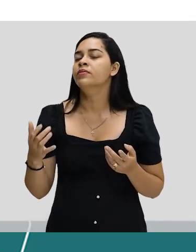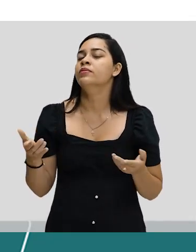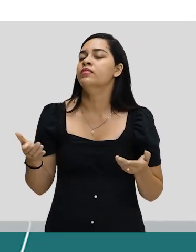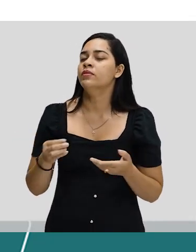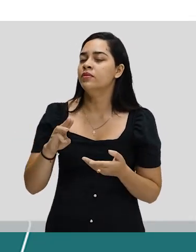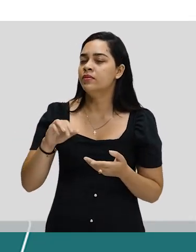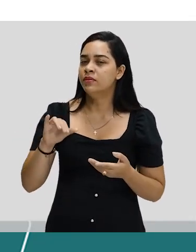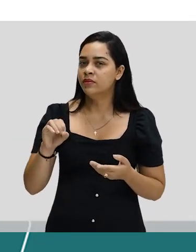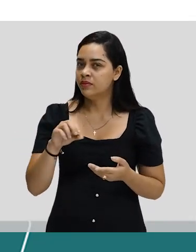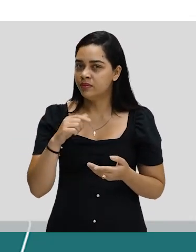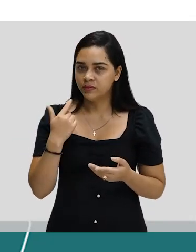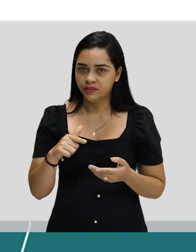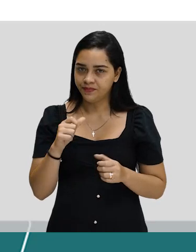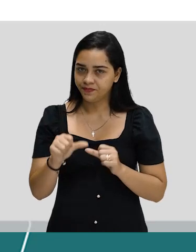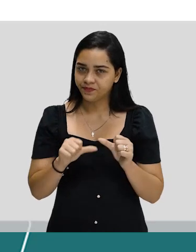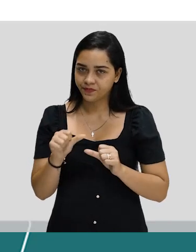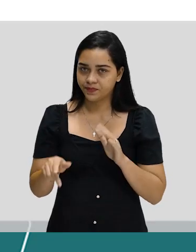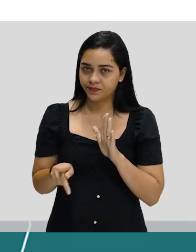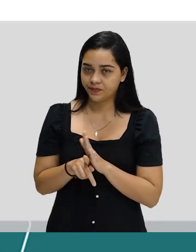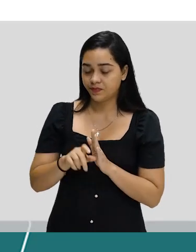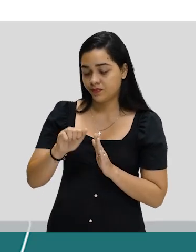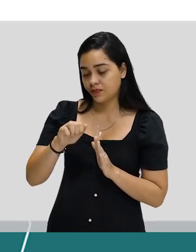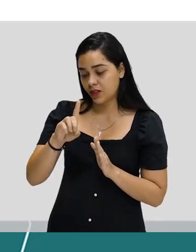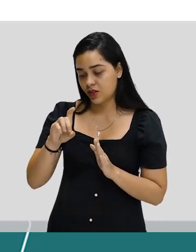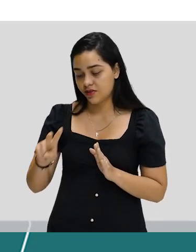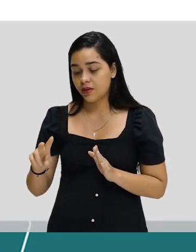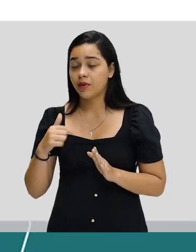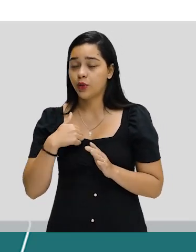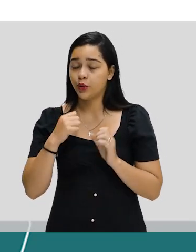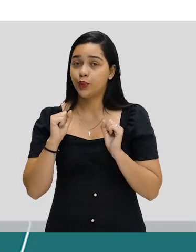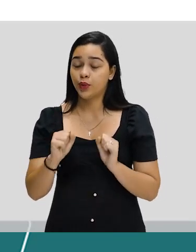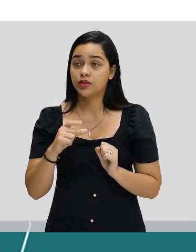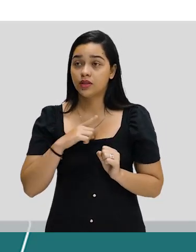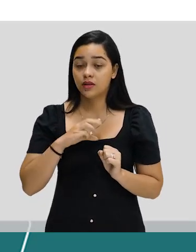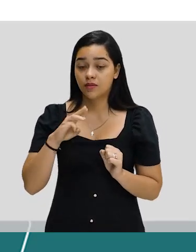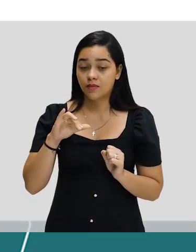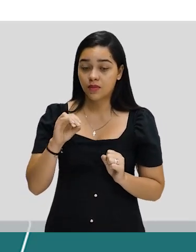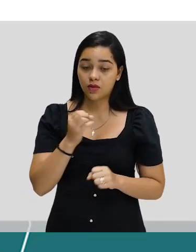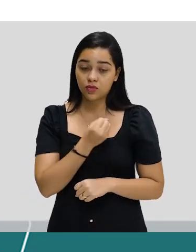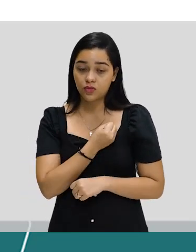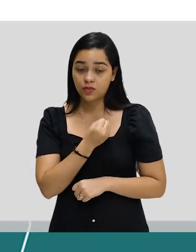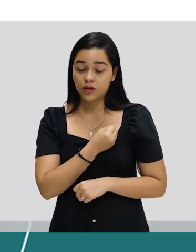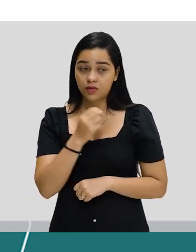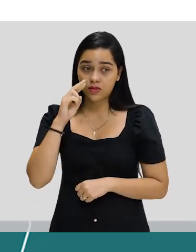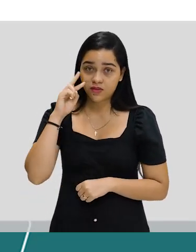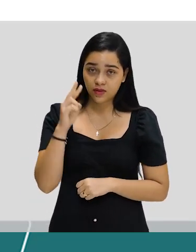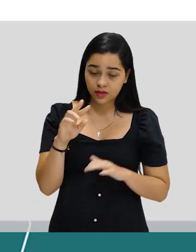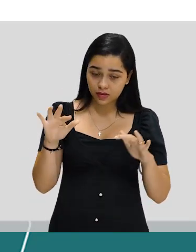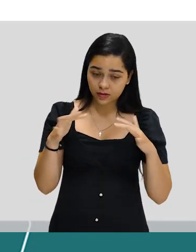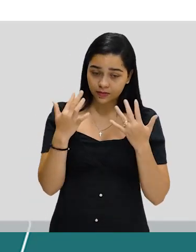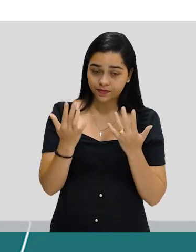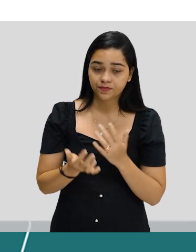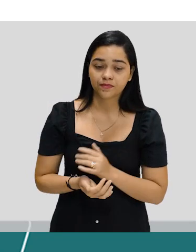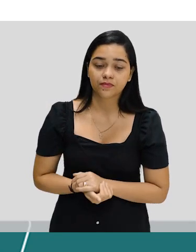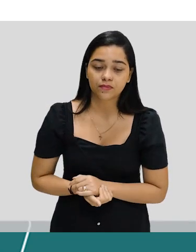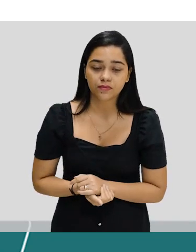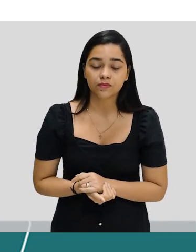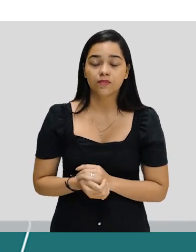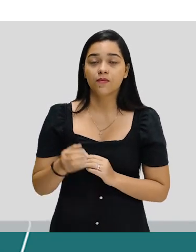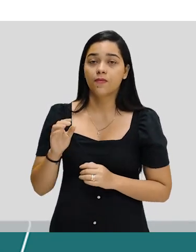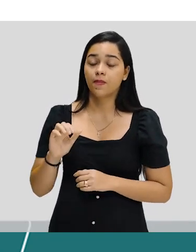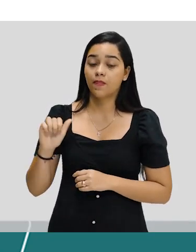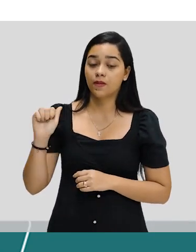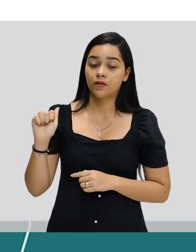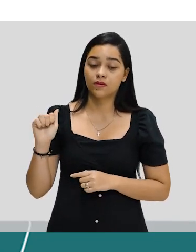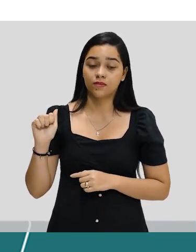caso, meio só não vai variar quando se tratar de advérbio. Eu posso ter meio como numeral. Então, preste atenção aí.